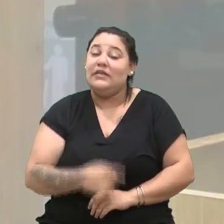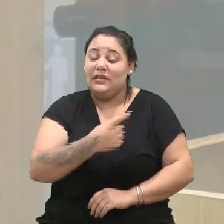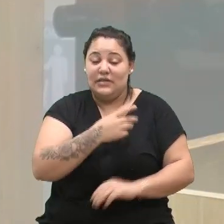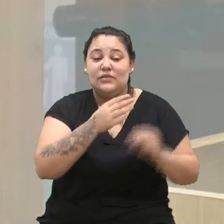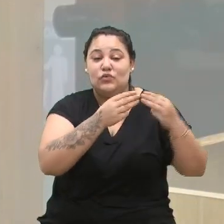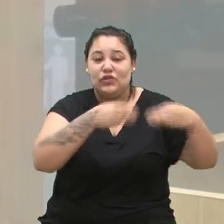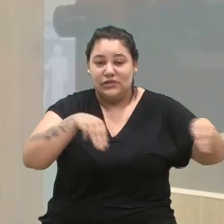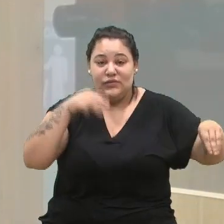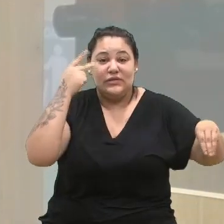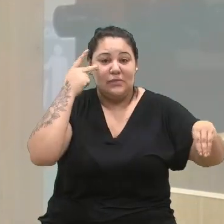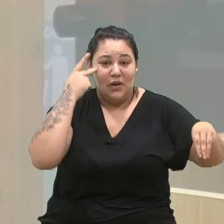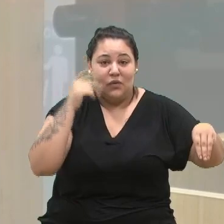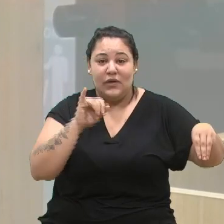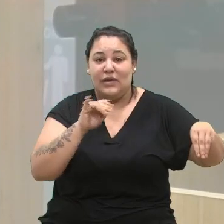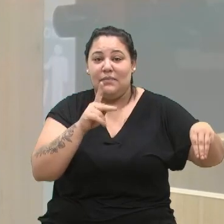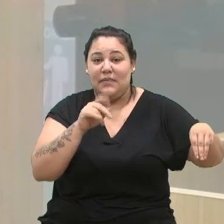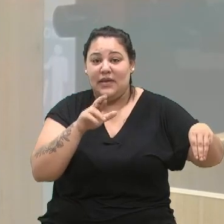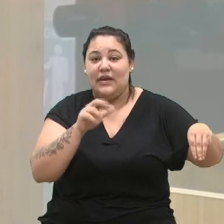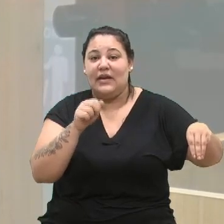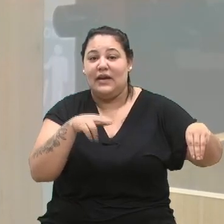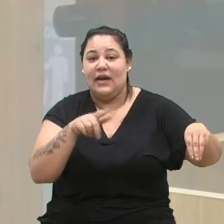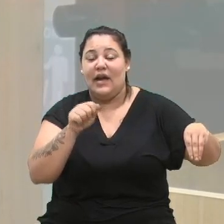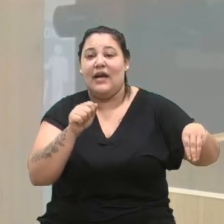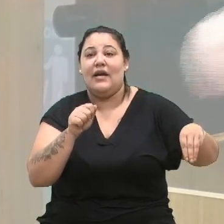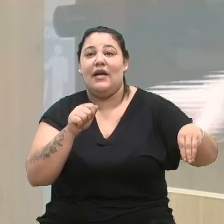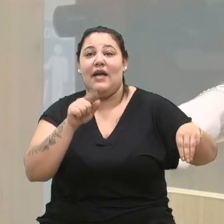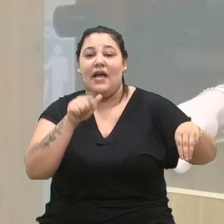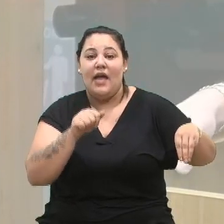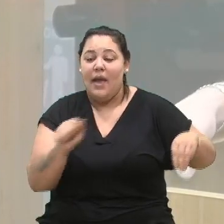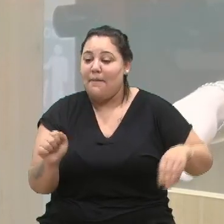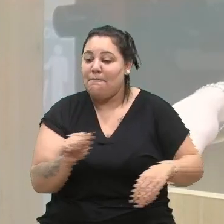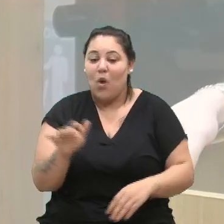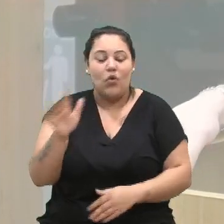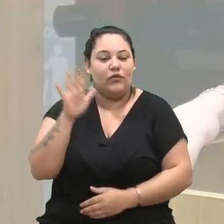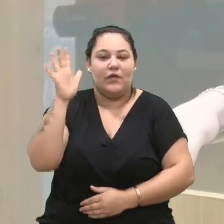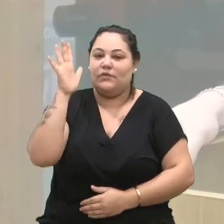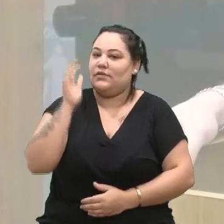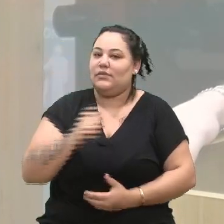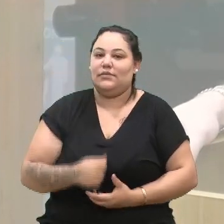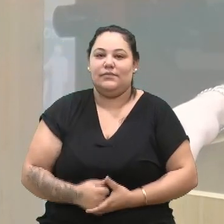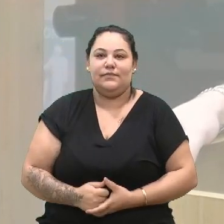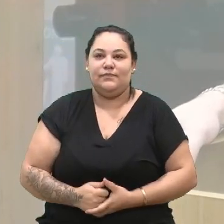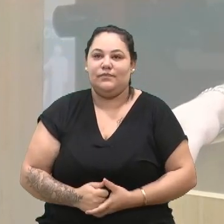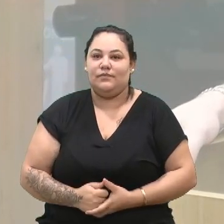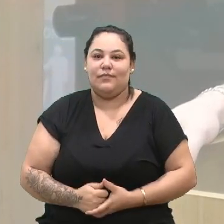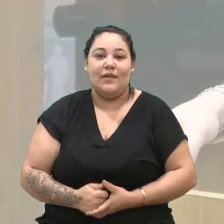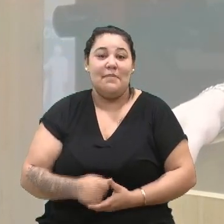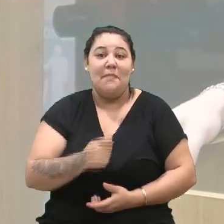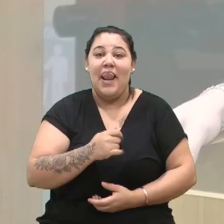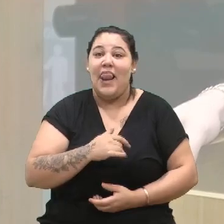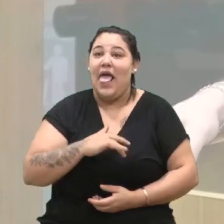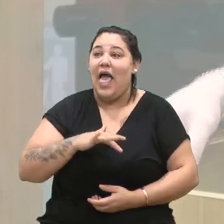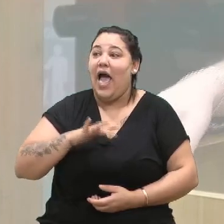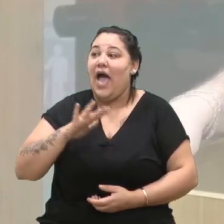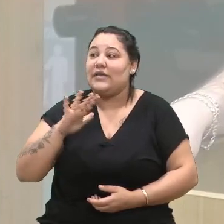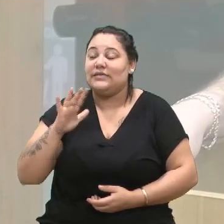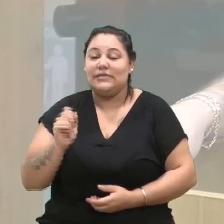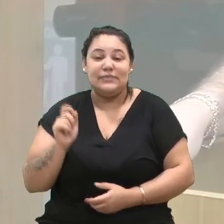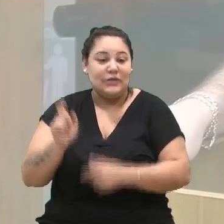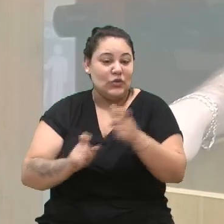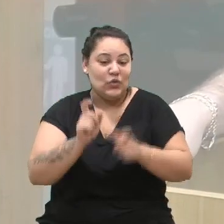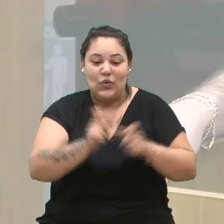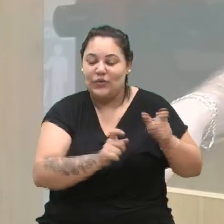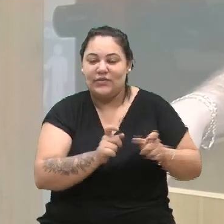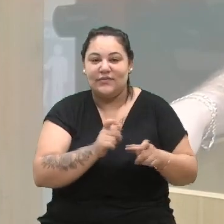uma vasta história que é valorizada. E milhares, para não dizer milhões, mas milhares de pessoas